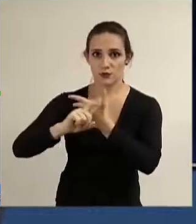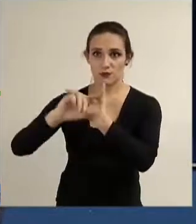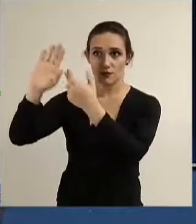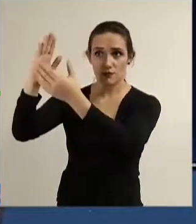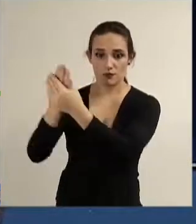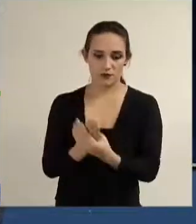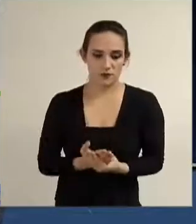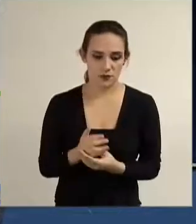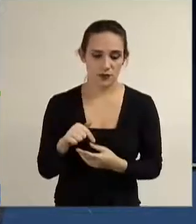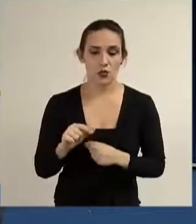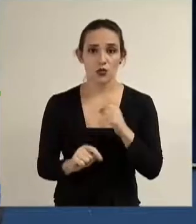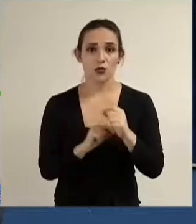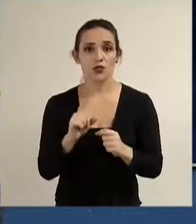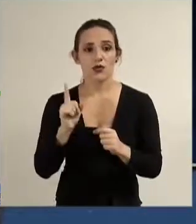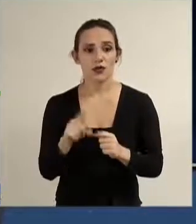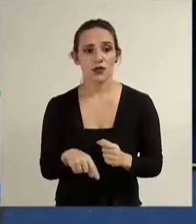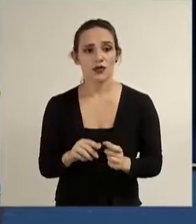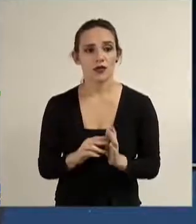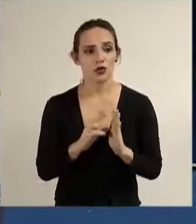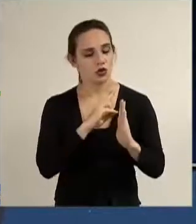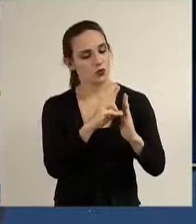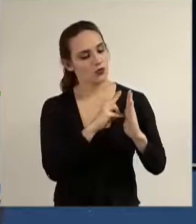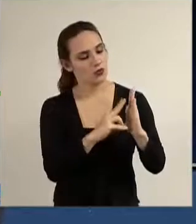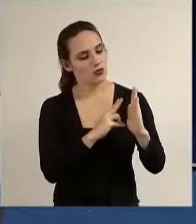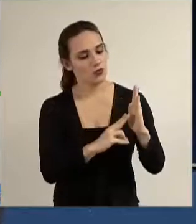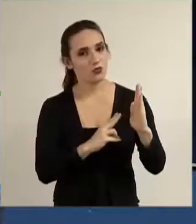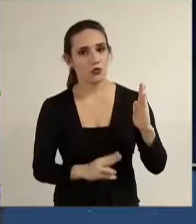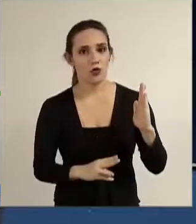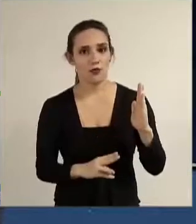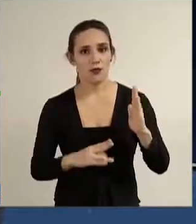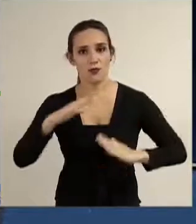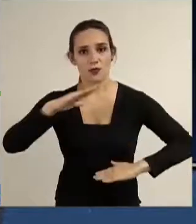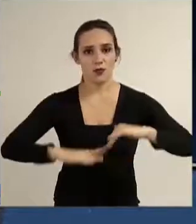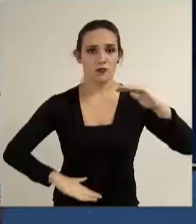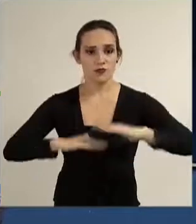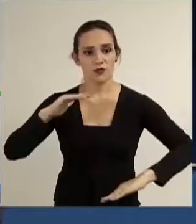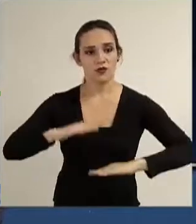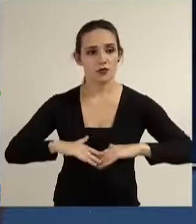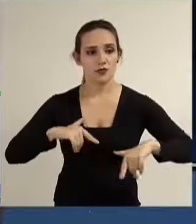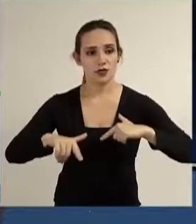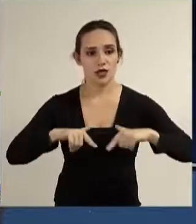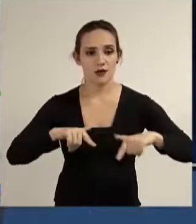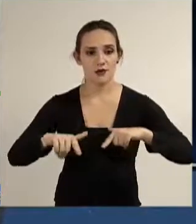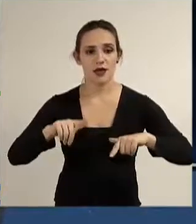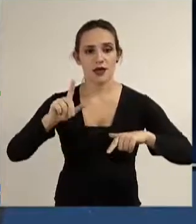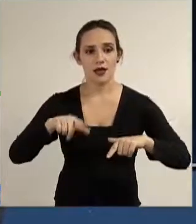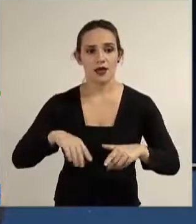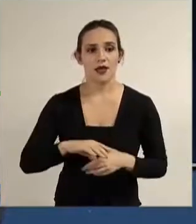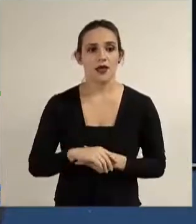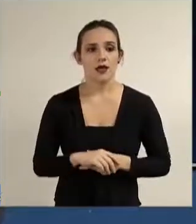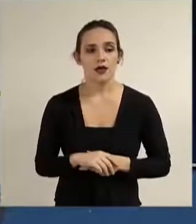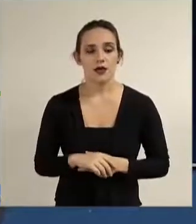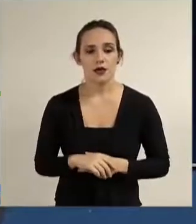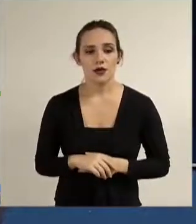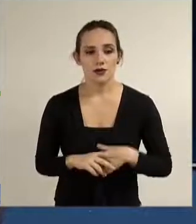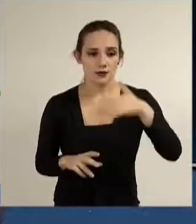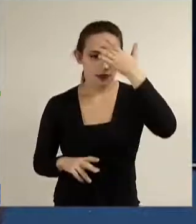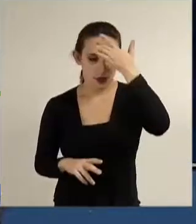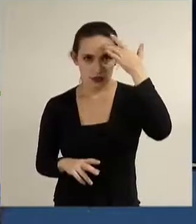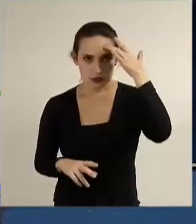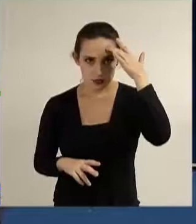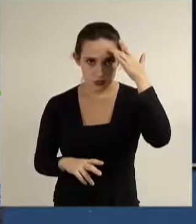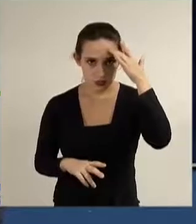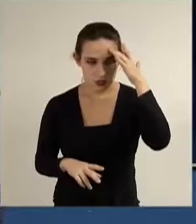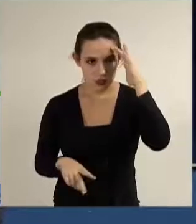do Sul. Encaminhando os nomes das pessoas para exercer a função de membros efetivos e